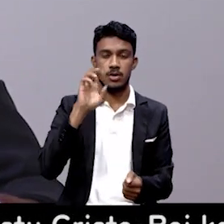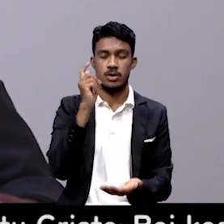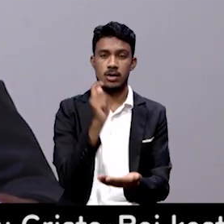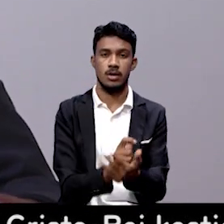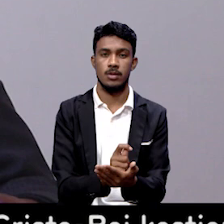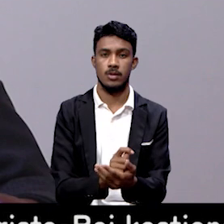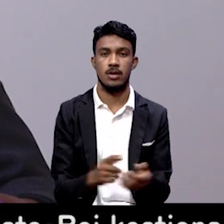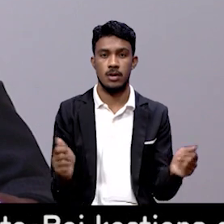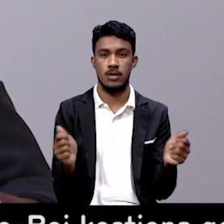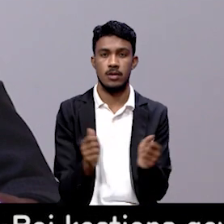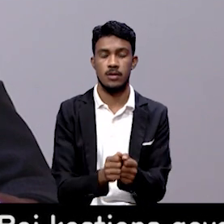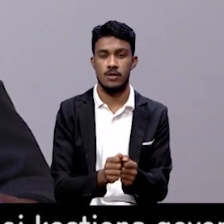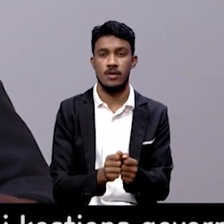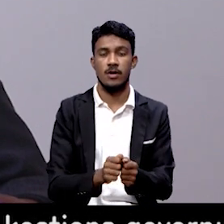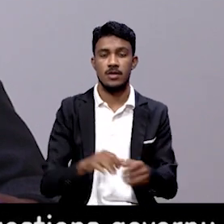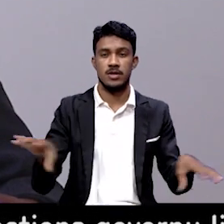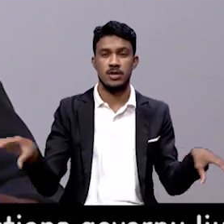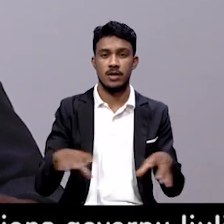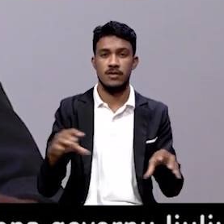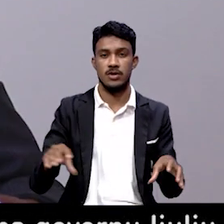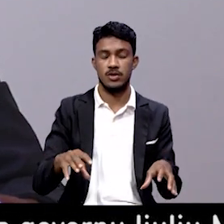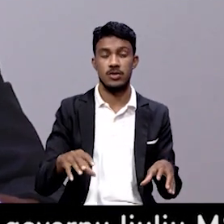wall protection of Malua River.